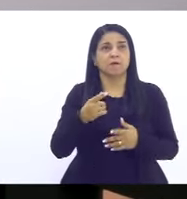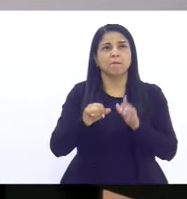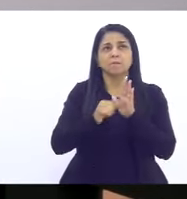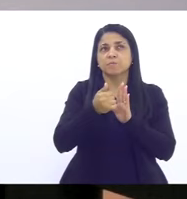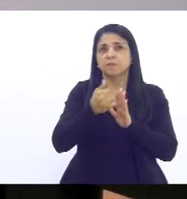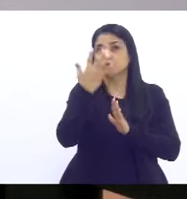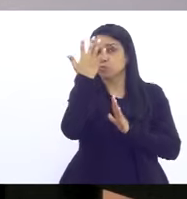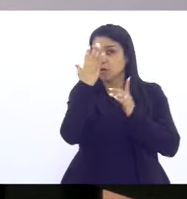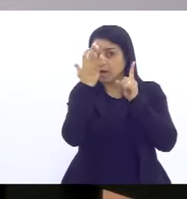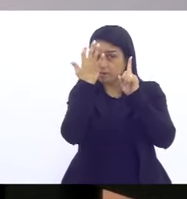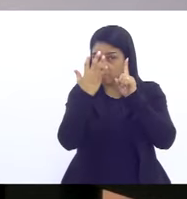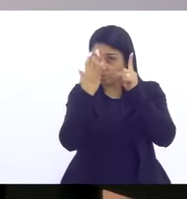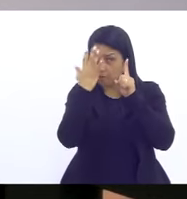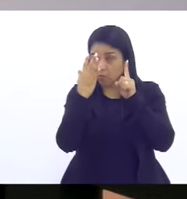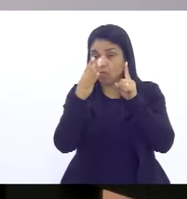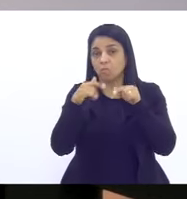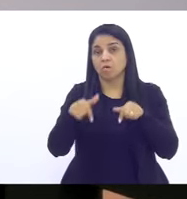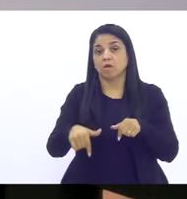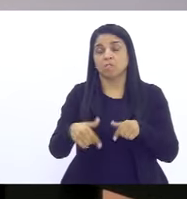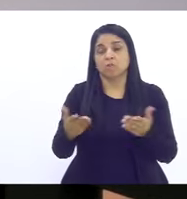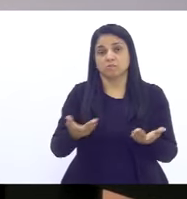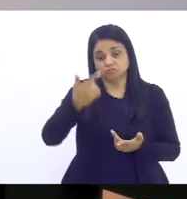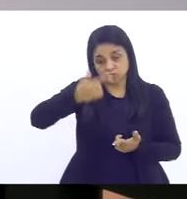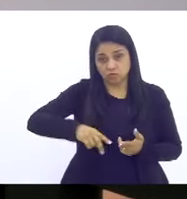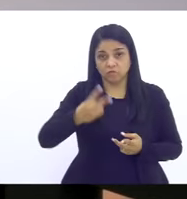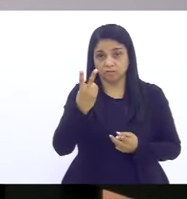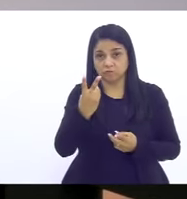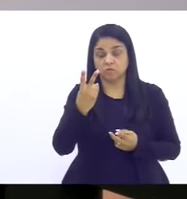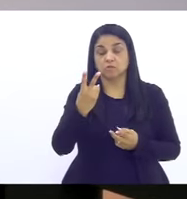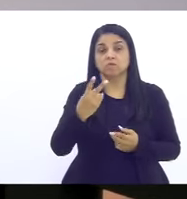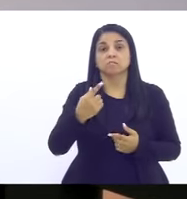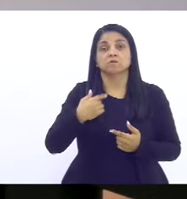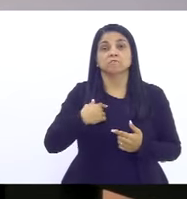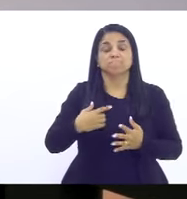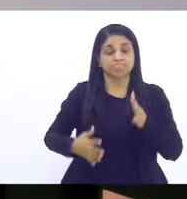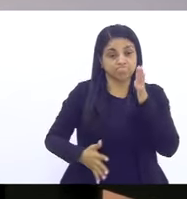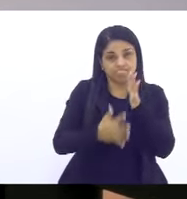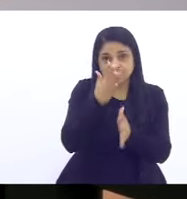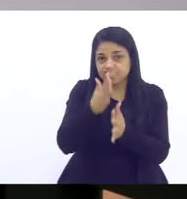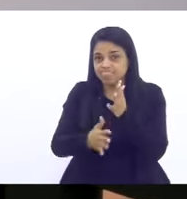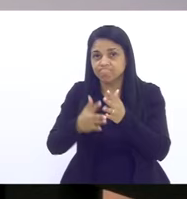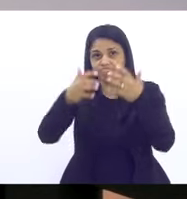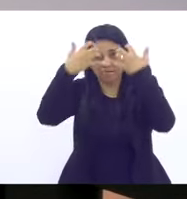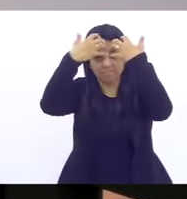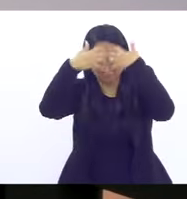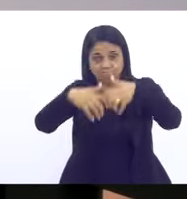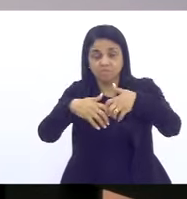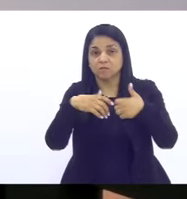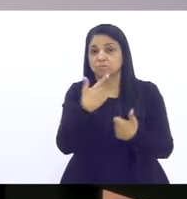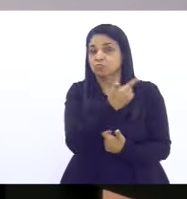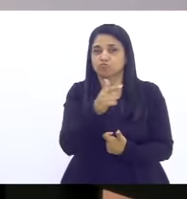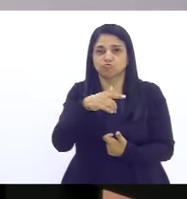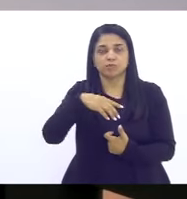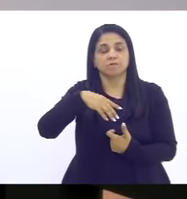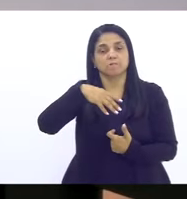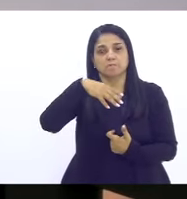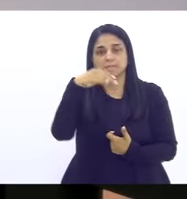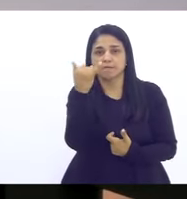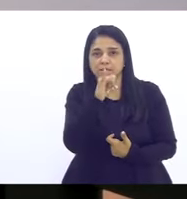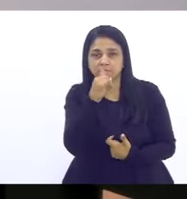a gente viveu o pandemônio na região serrana do estado do Rio de Janeiro, sem energia, sem água, como bem colocou nosso